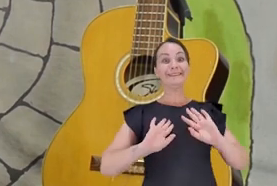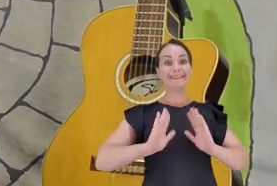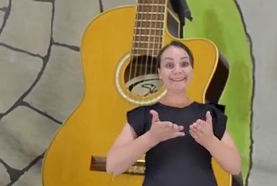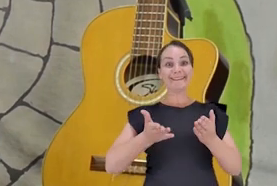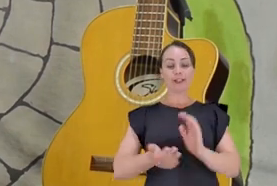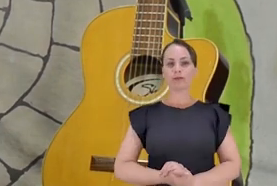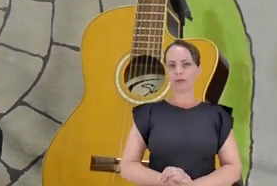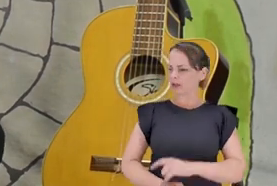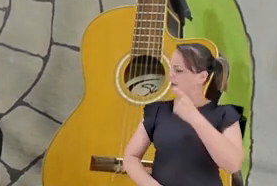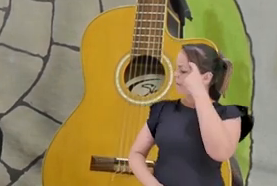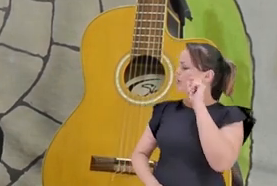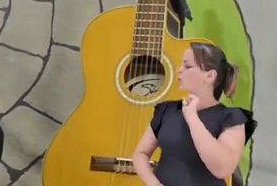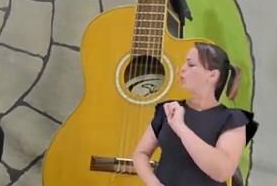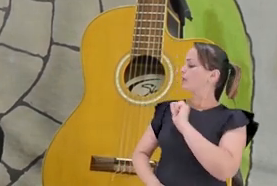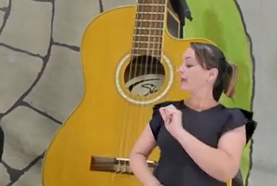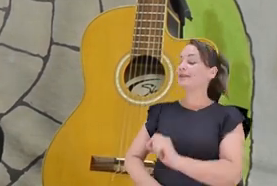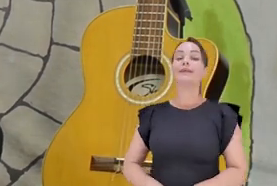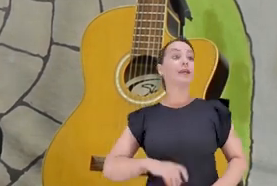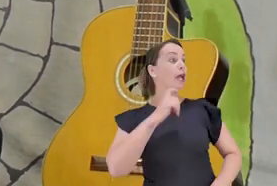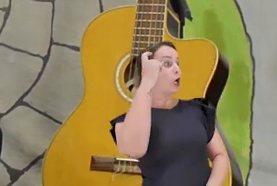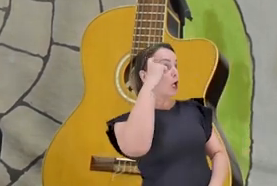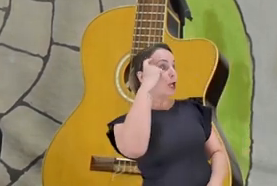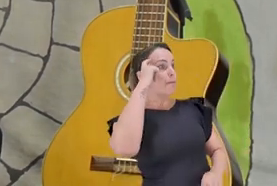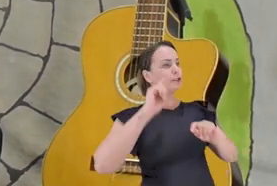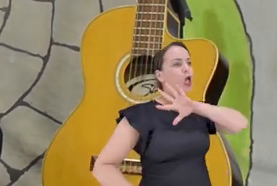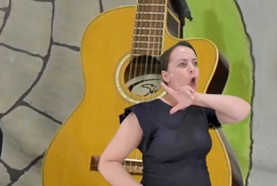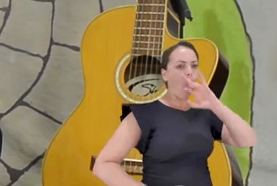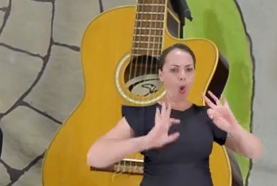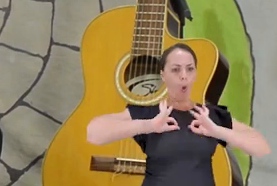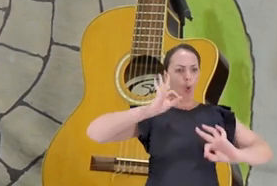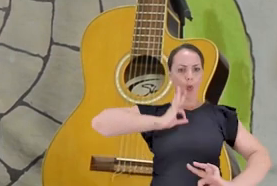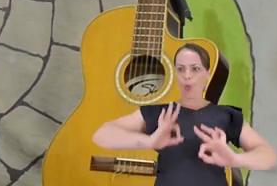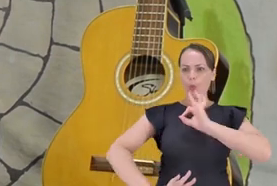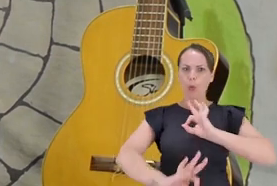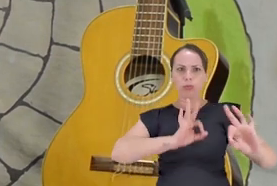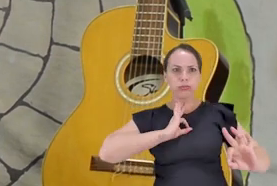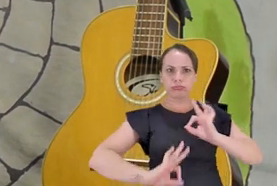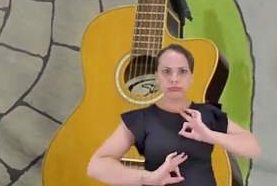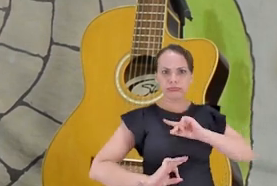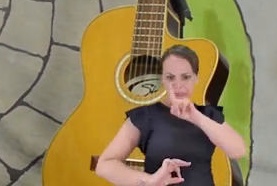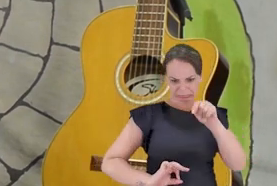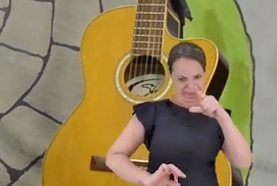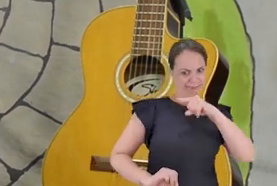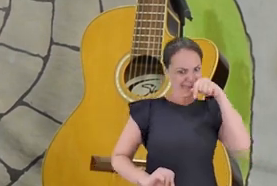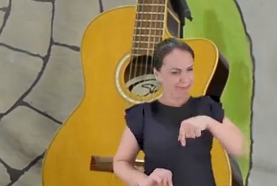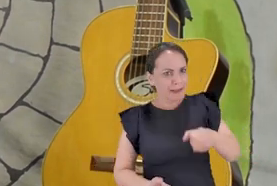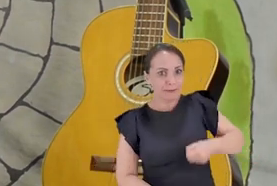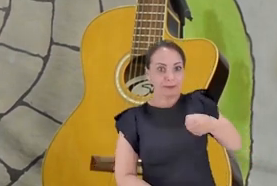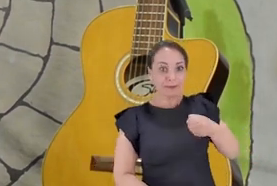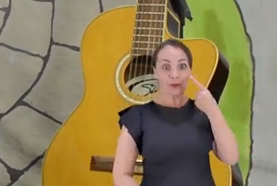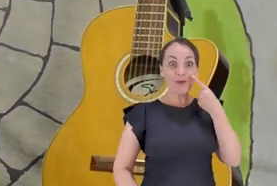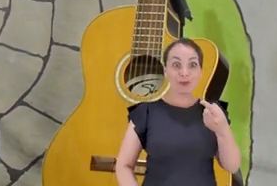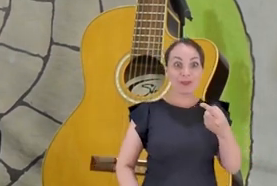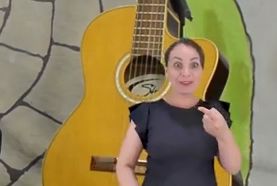Pensei. Pensou em quê? Pensei numa onça. Numa onça? Oh, será que tem onça aqui dentro? Ah, não sei. Vamos